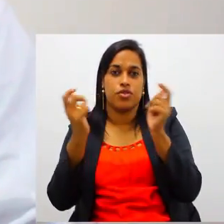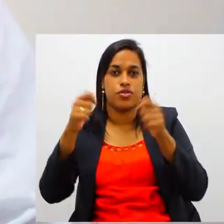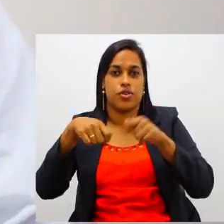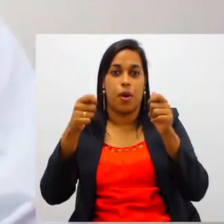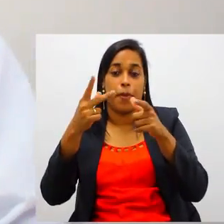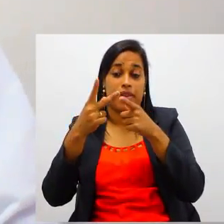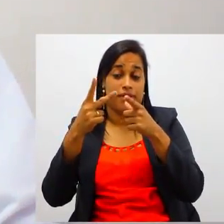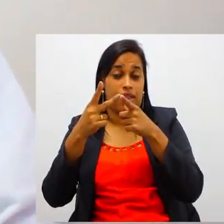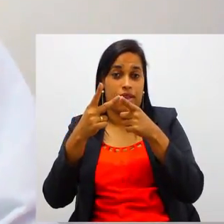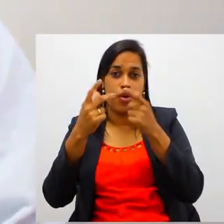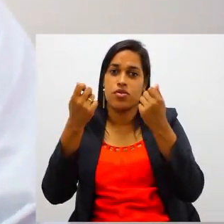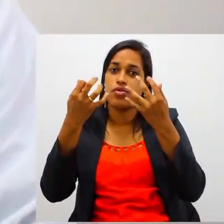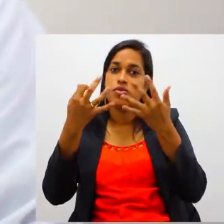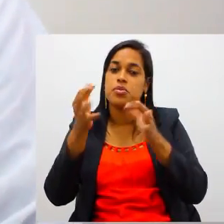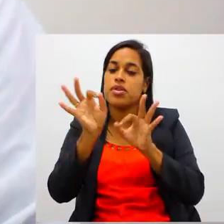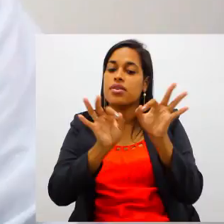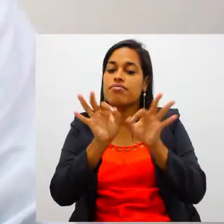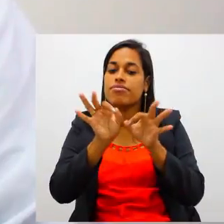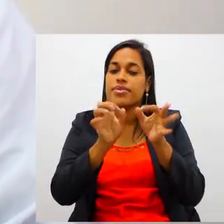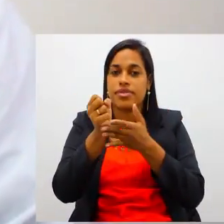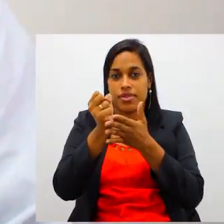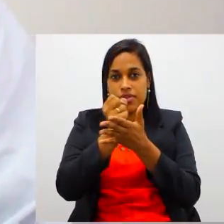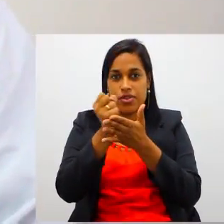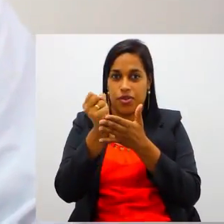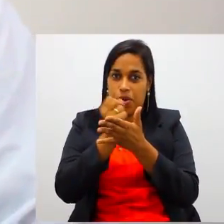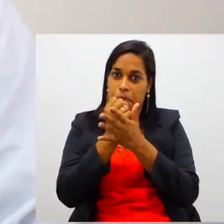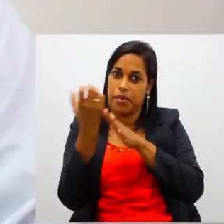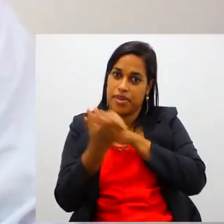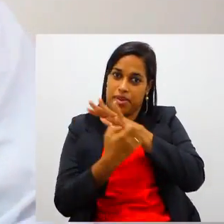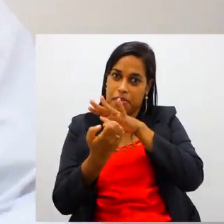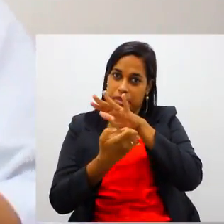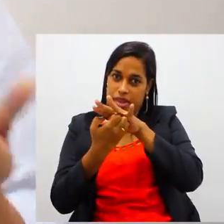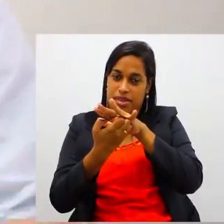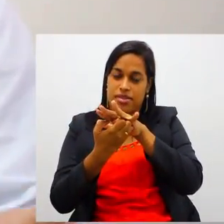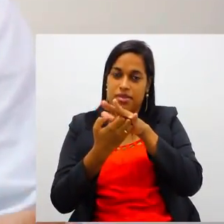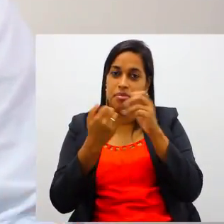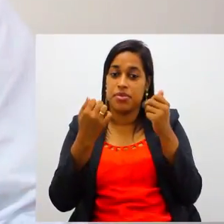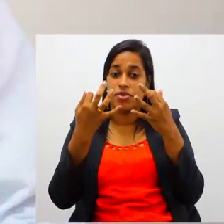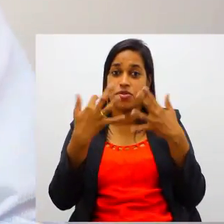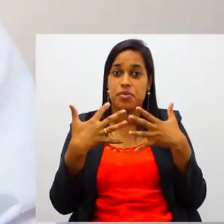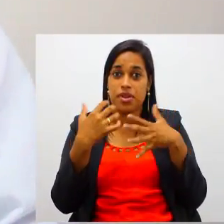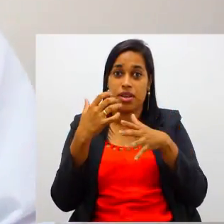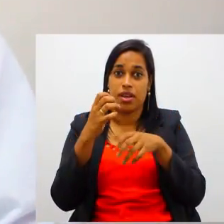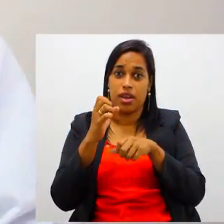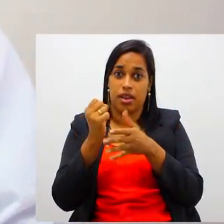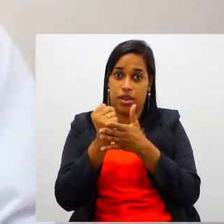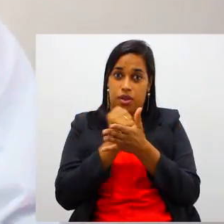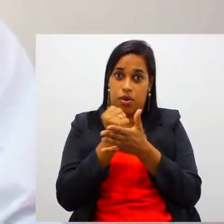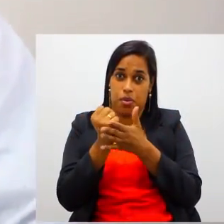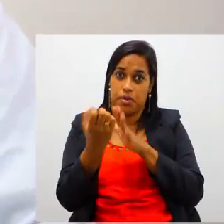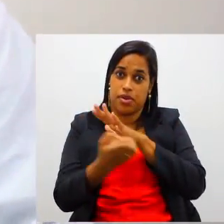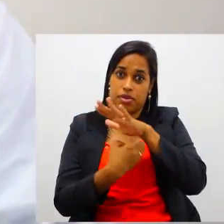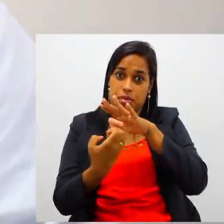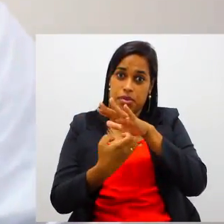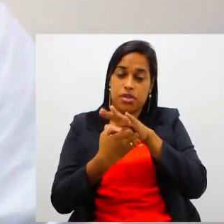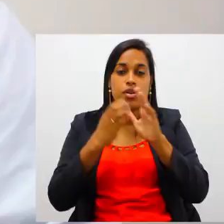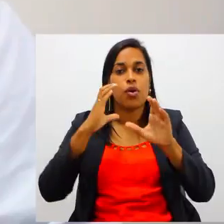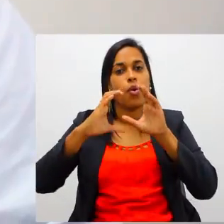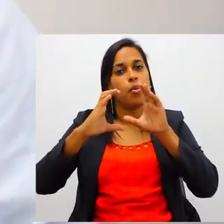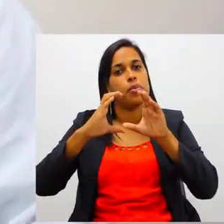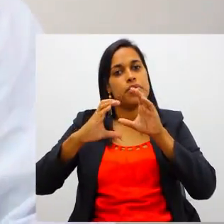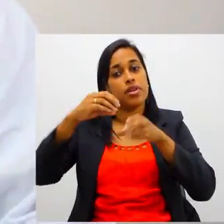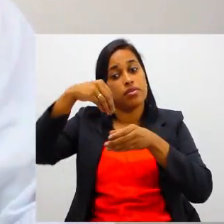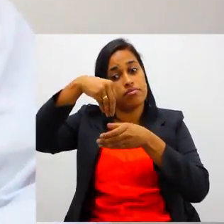competência 2, que fala sobre a elaboração de documentos corporativos. Para falar de documentos corporativos, a gente vai falar um pouquinho sobre comunicação